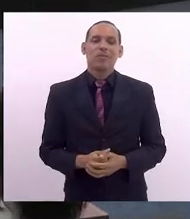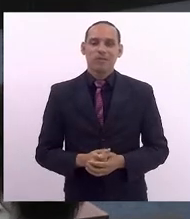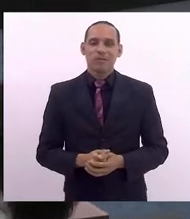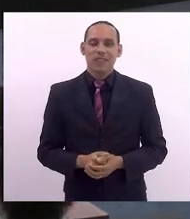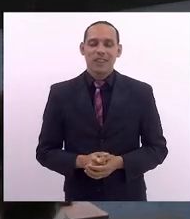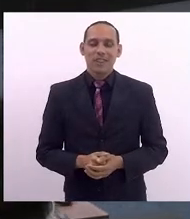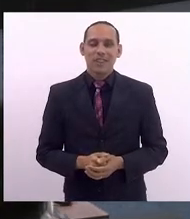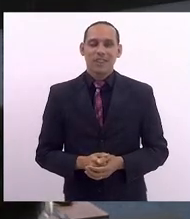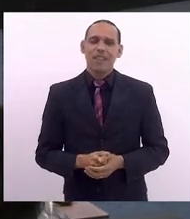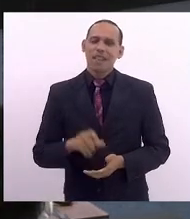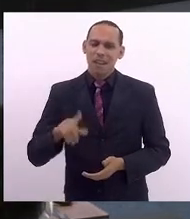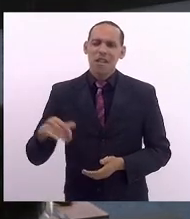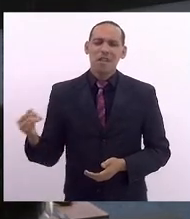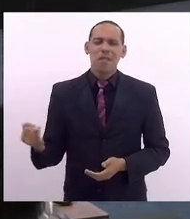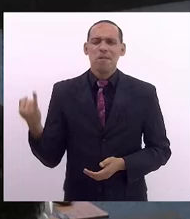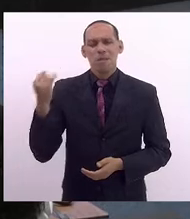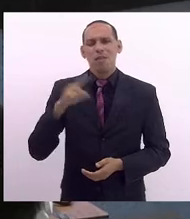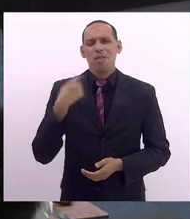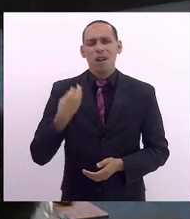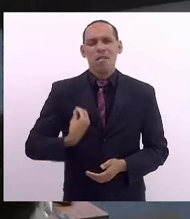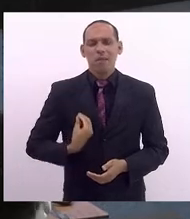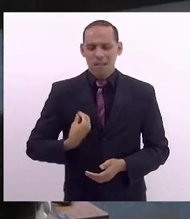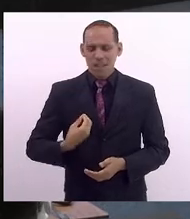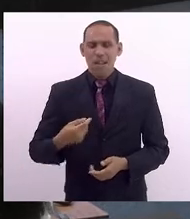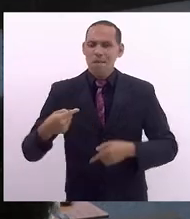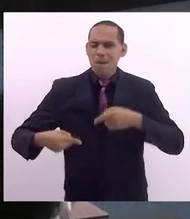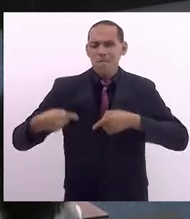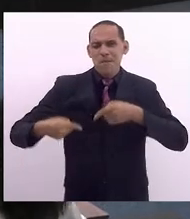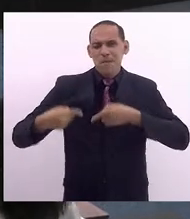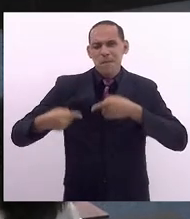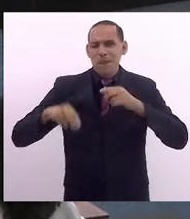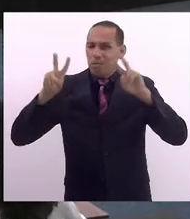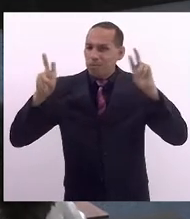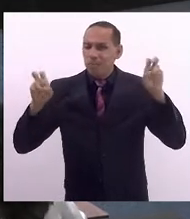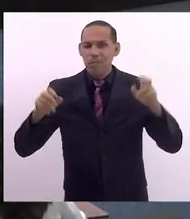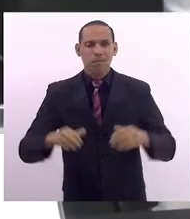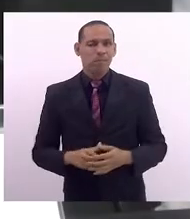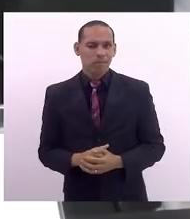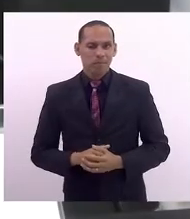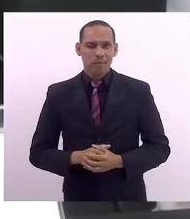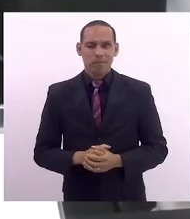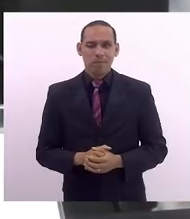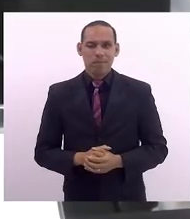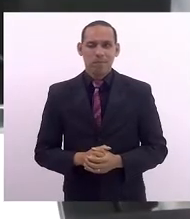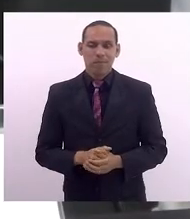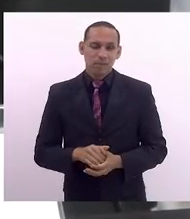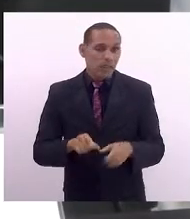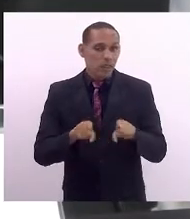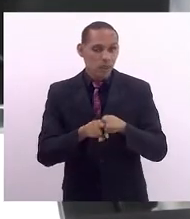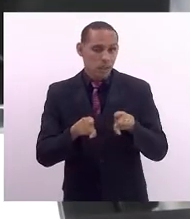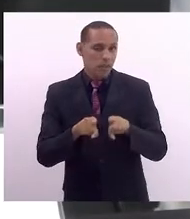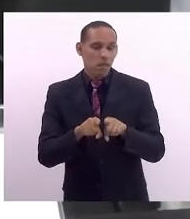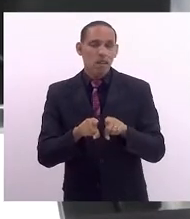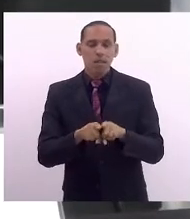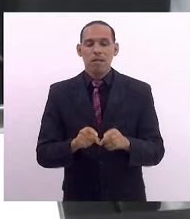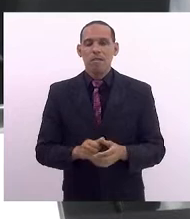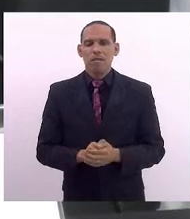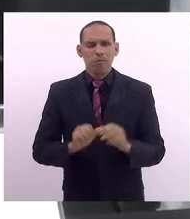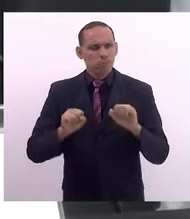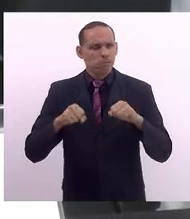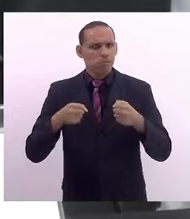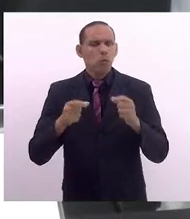que é muito importante a gente estar aqui debatendo esse tema. Mas também gostaria de